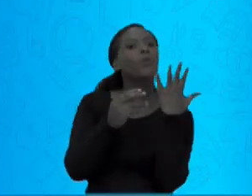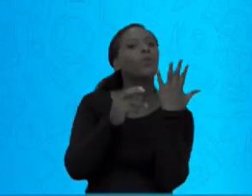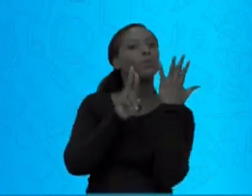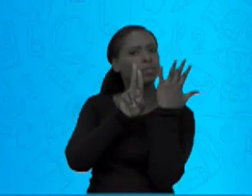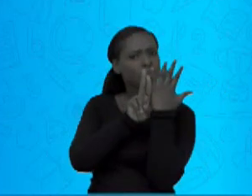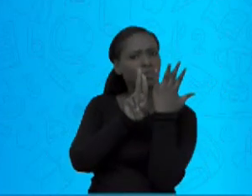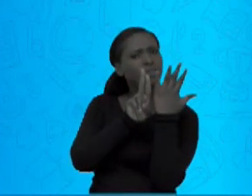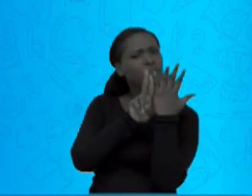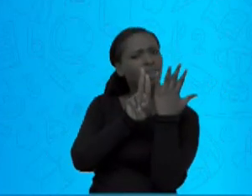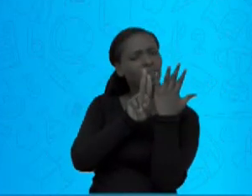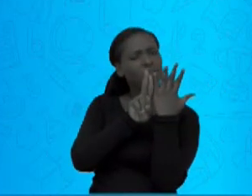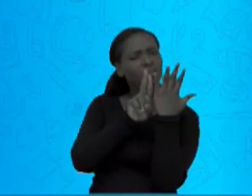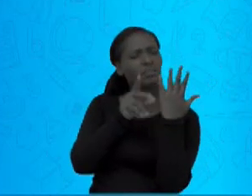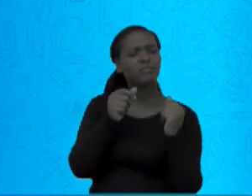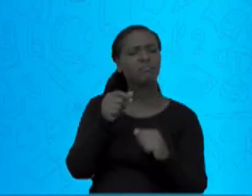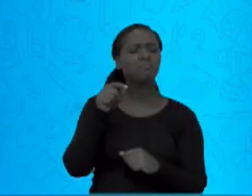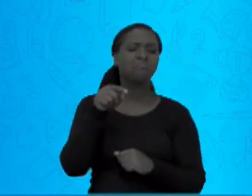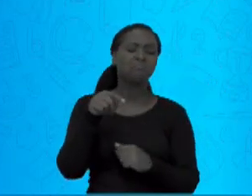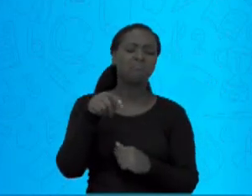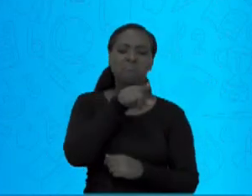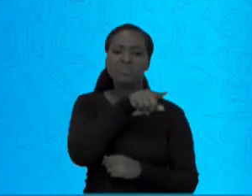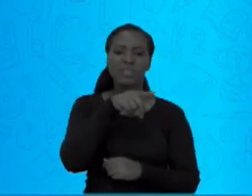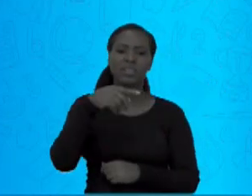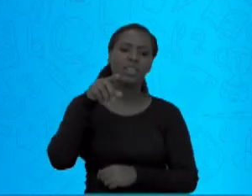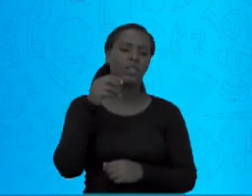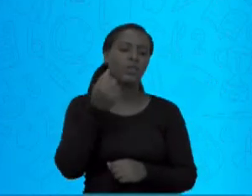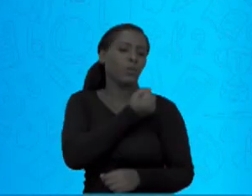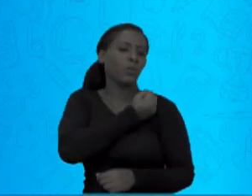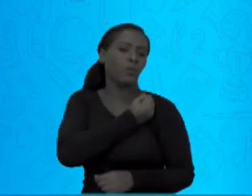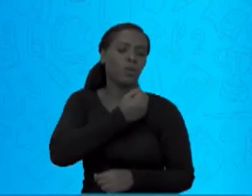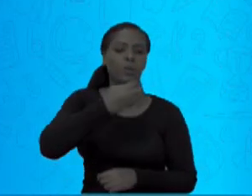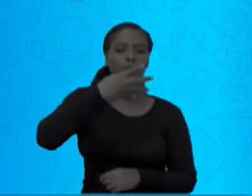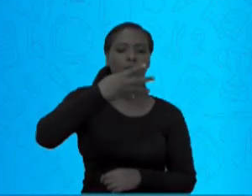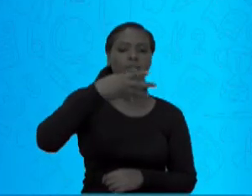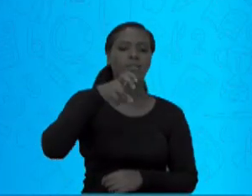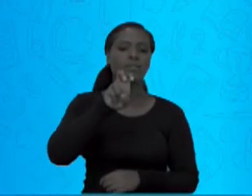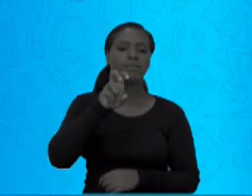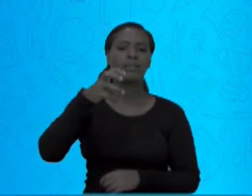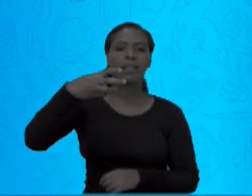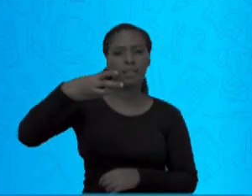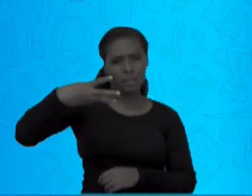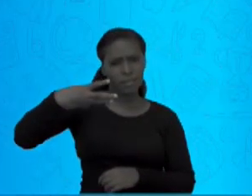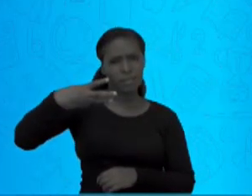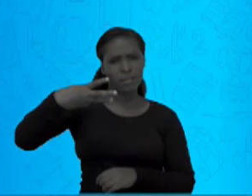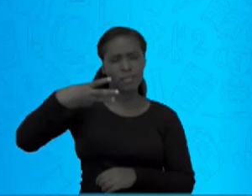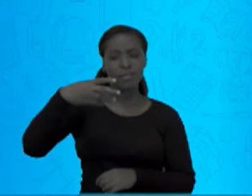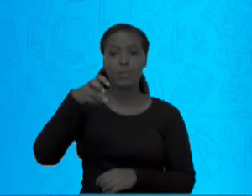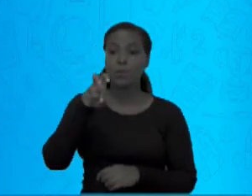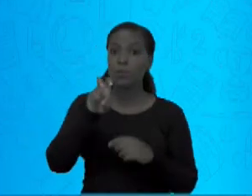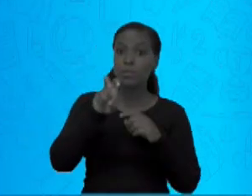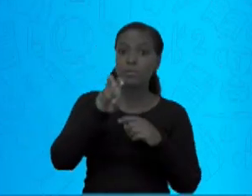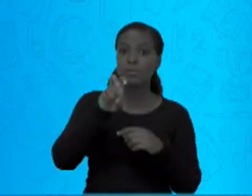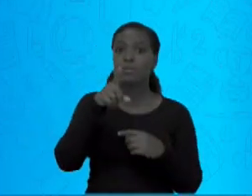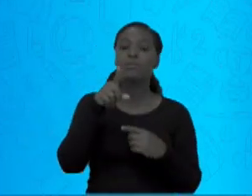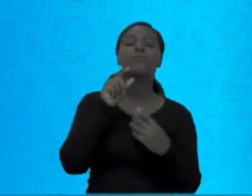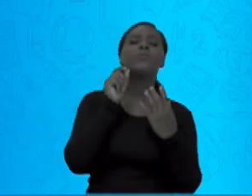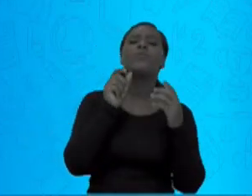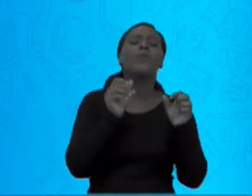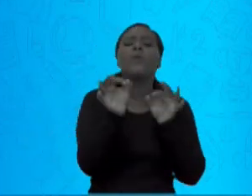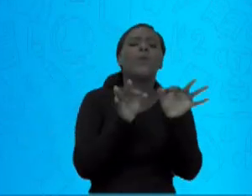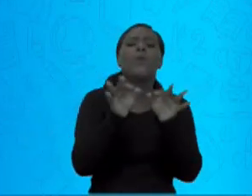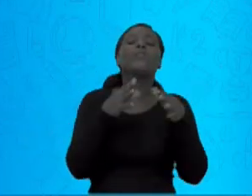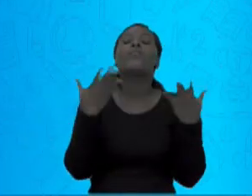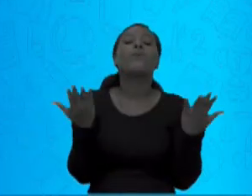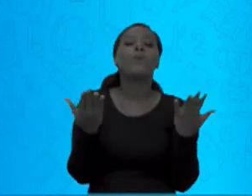unidades. E aqui nesse número 453, o 5 está na posição das dezenas.